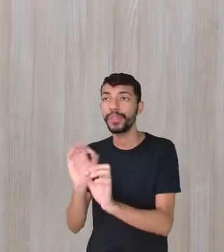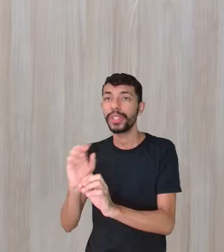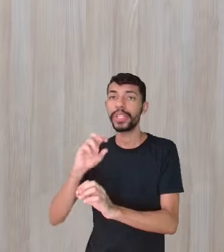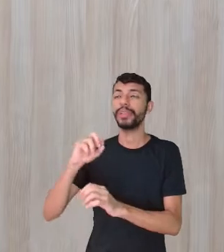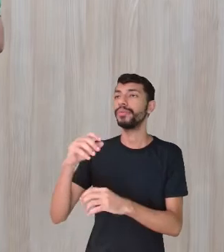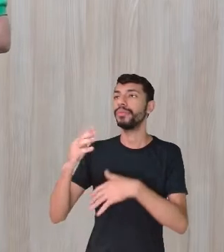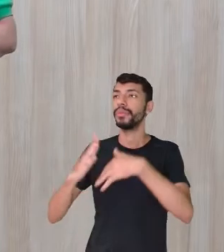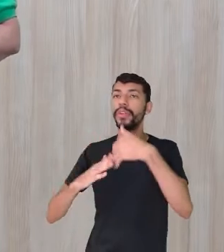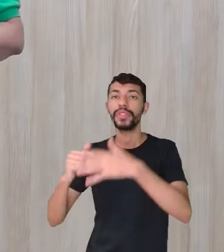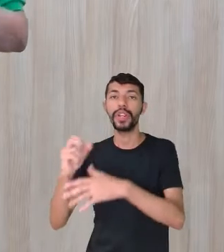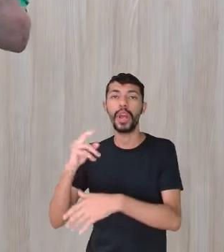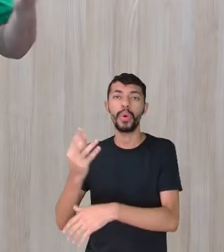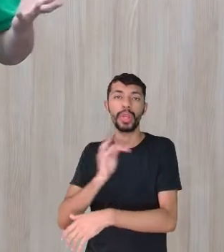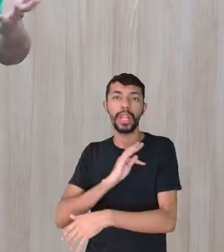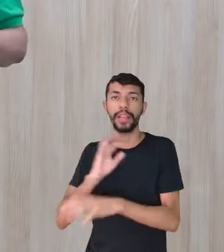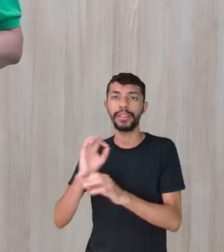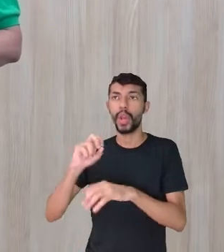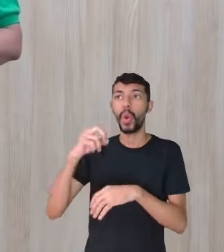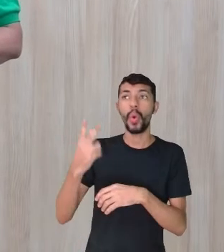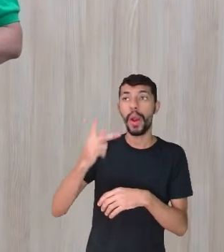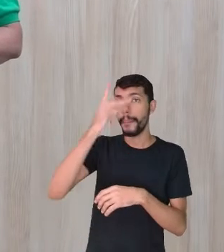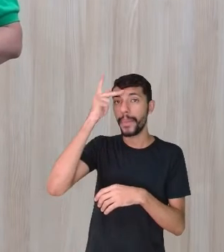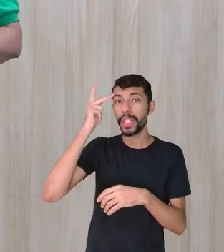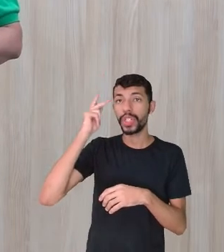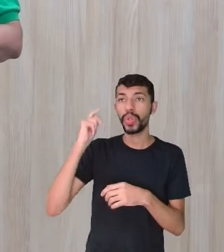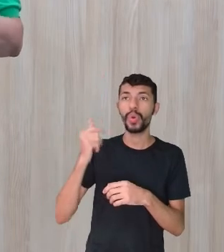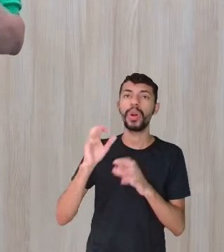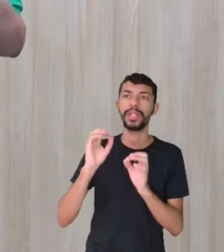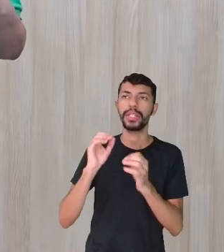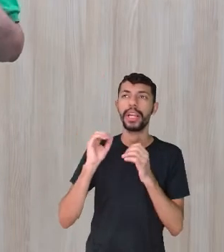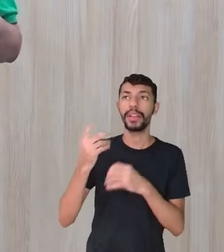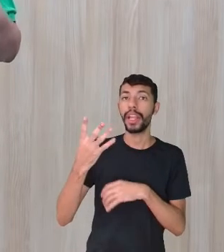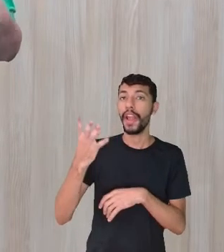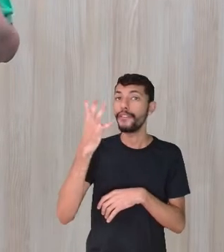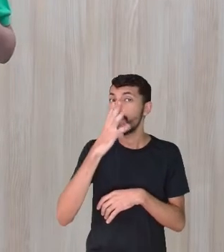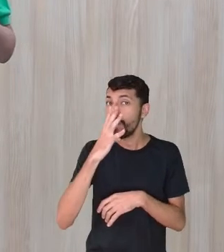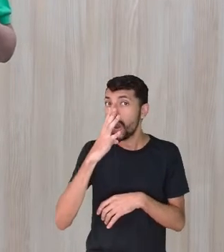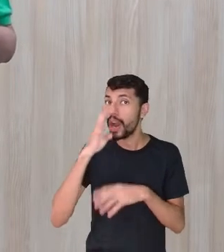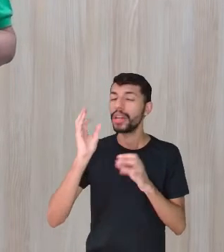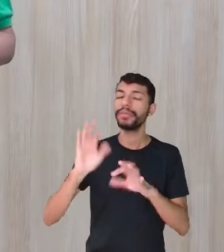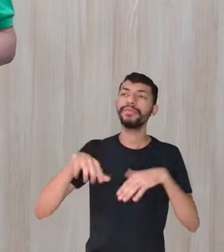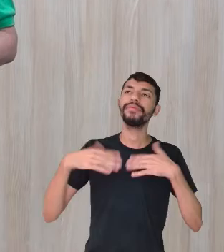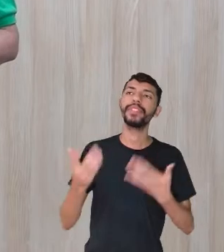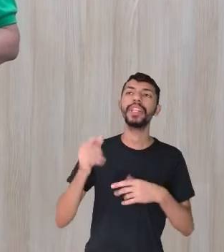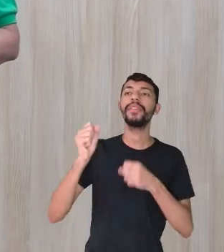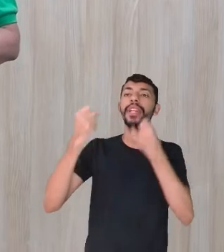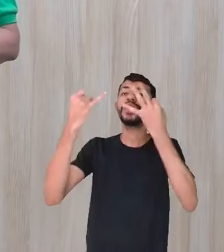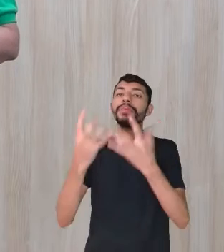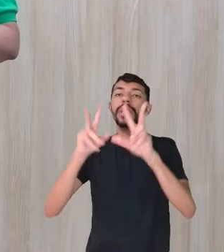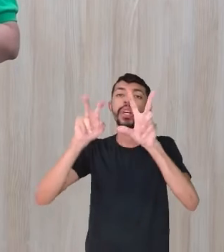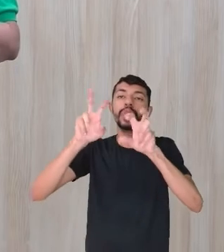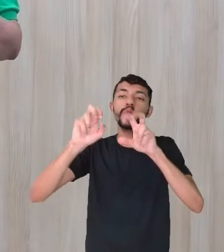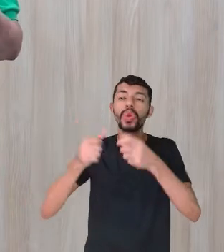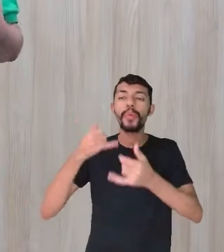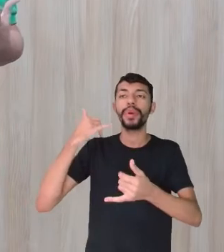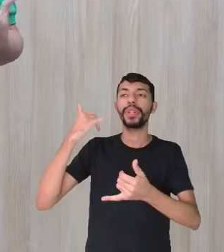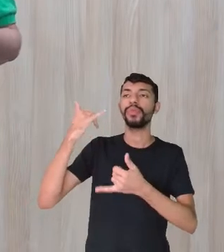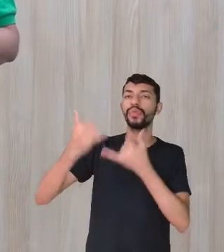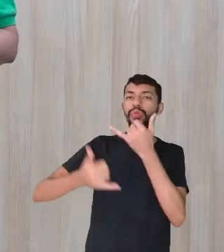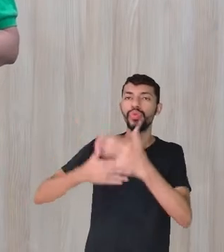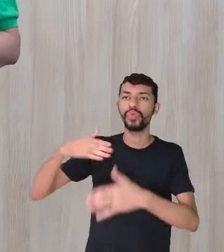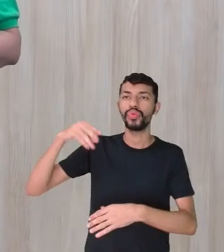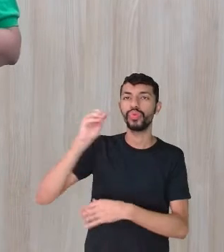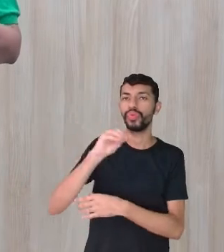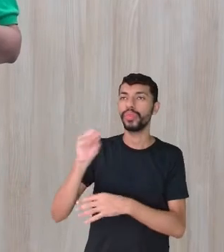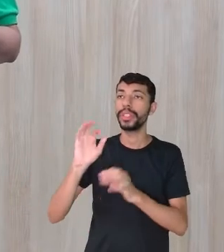não é, ou até mesmo um torcedor. Então, ele vai estar ali falando do jogo. Se acontecer um acidente, que é